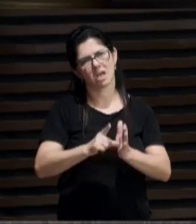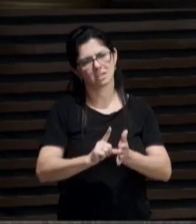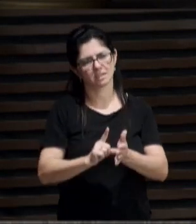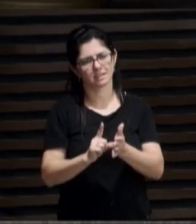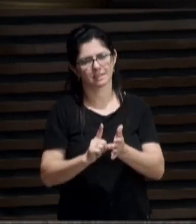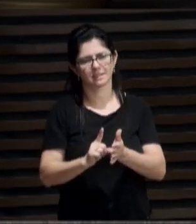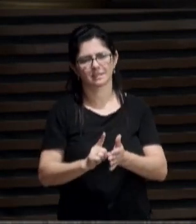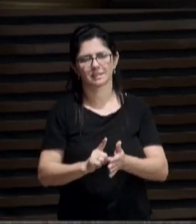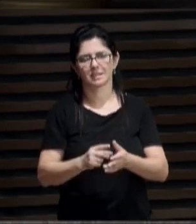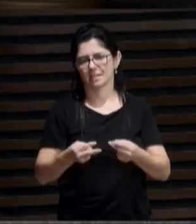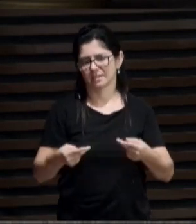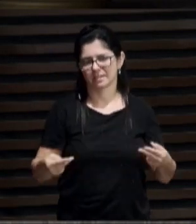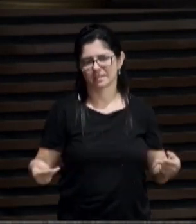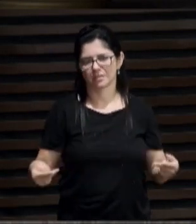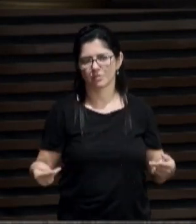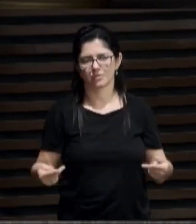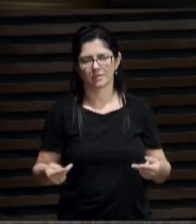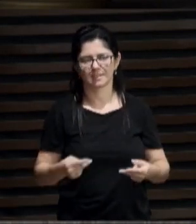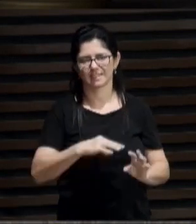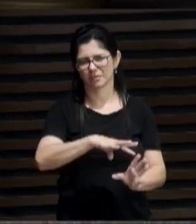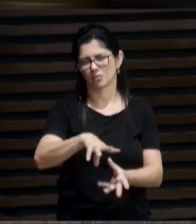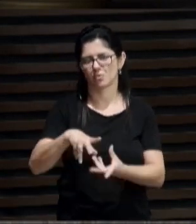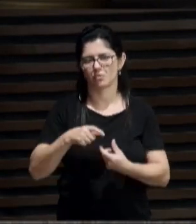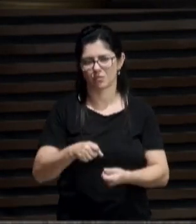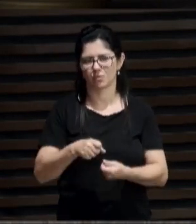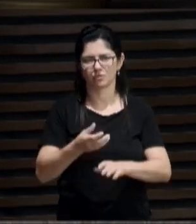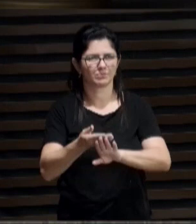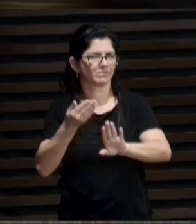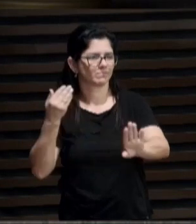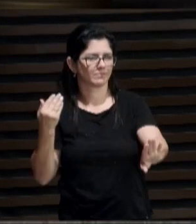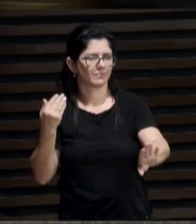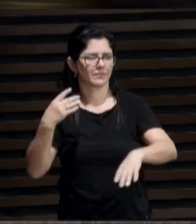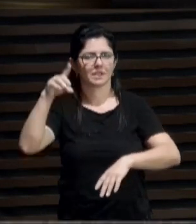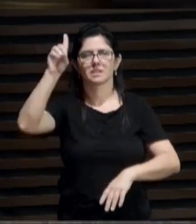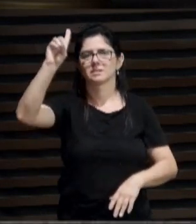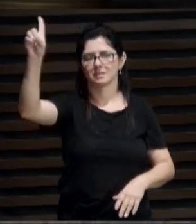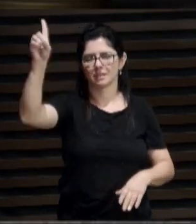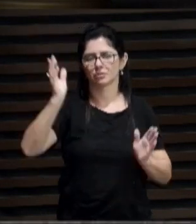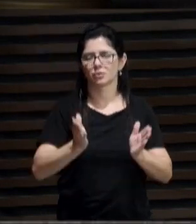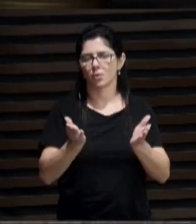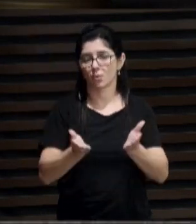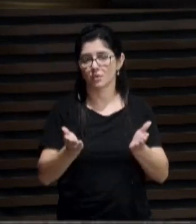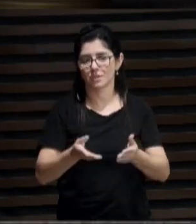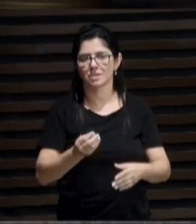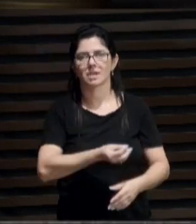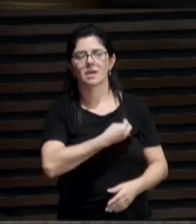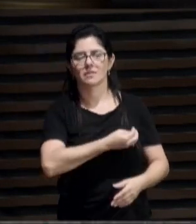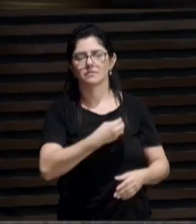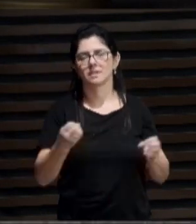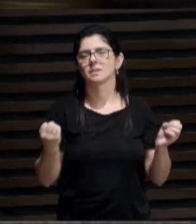da carne, aos prazeres, à vida afastada de Deus, hoje a vida da nova criatura, mesmo na